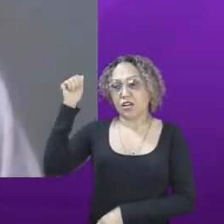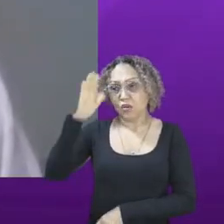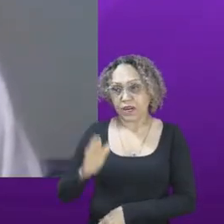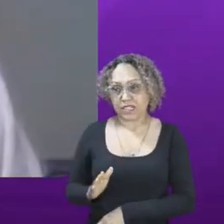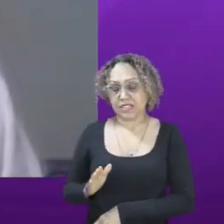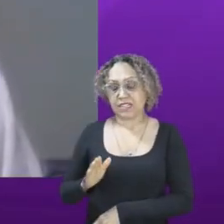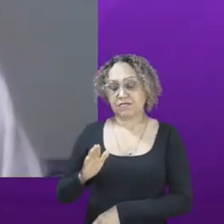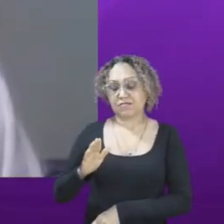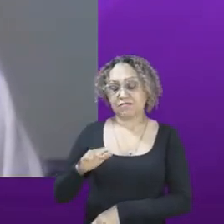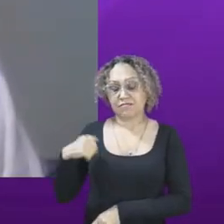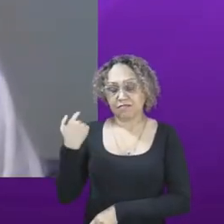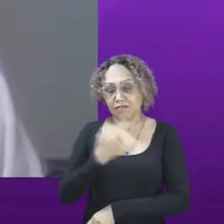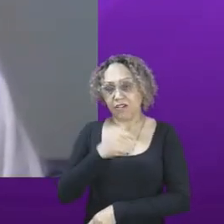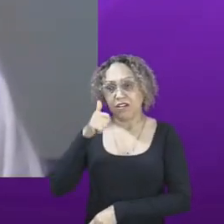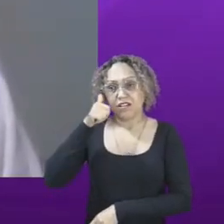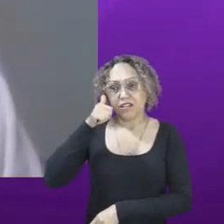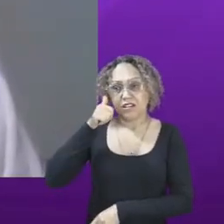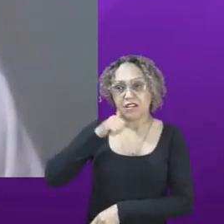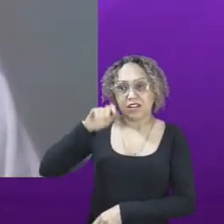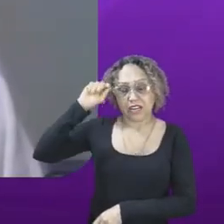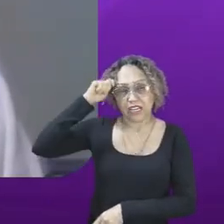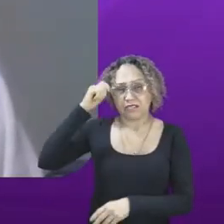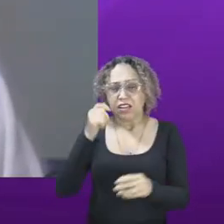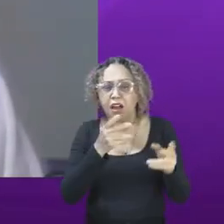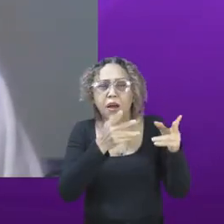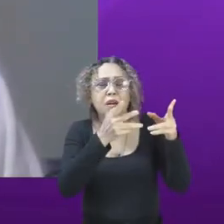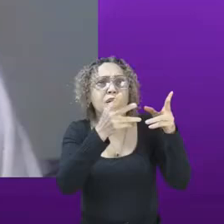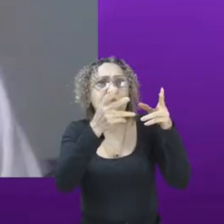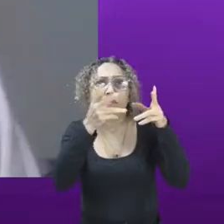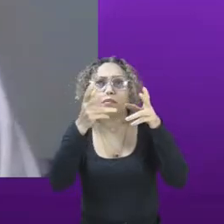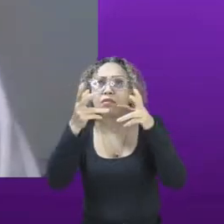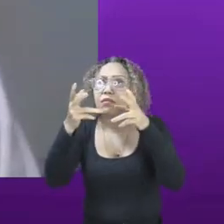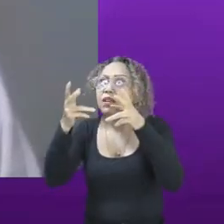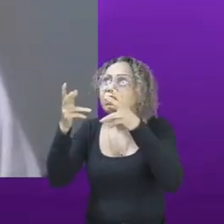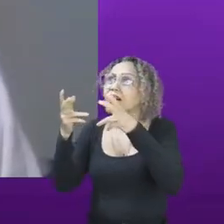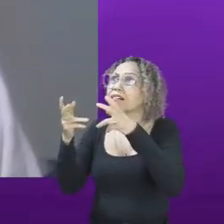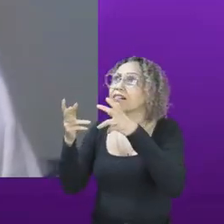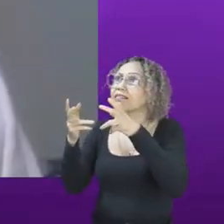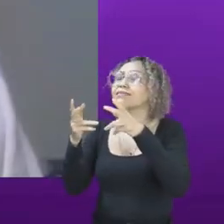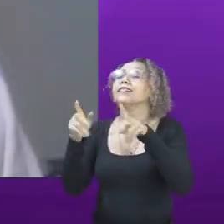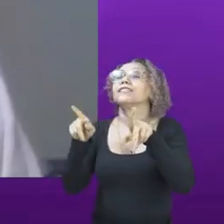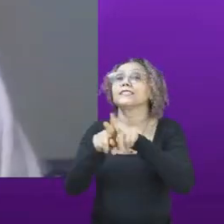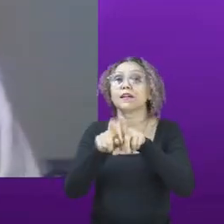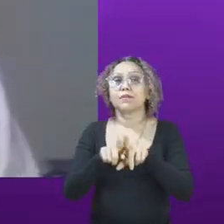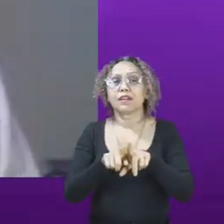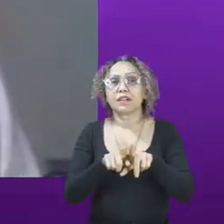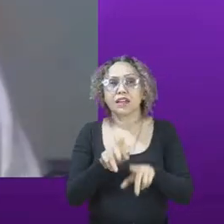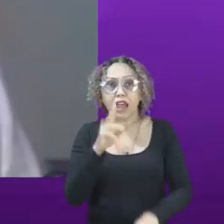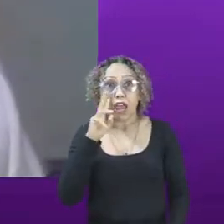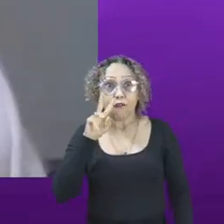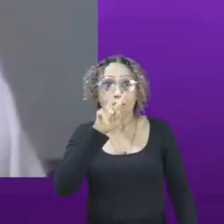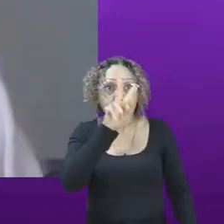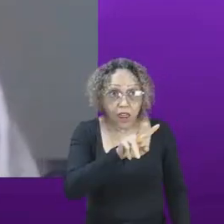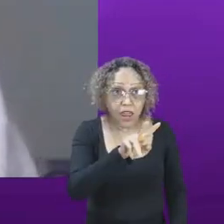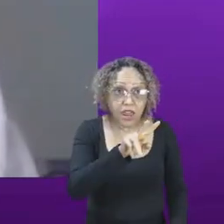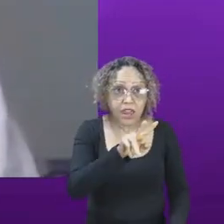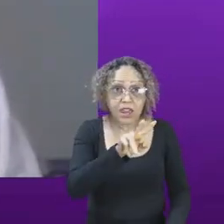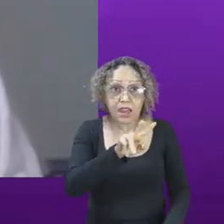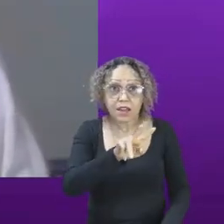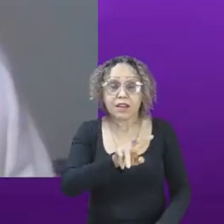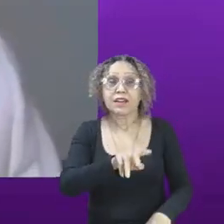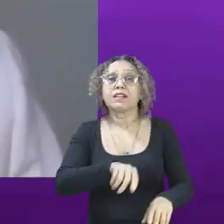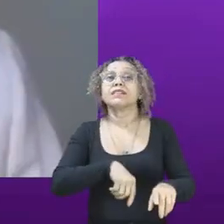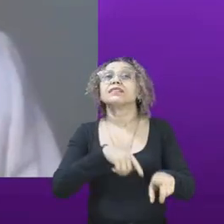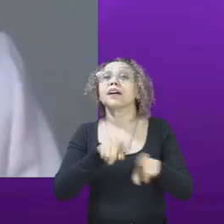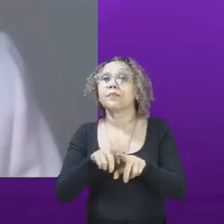realidade não só pelo olho, né? Não só pela cosmovisão, né? Mas a gente ter a percepção com todos os